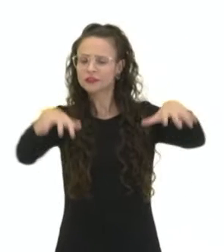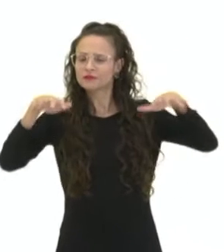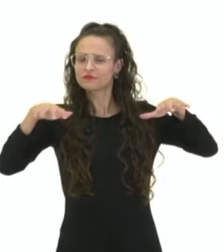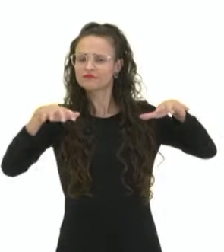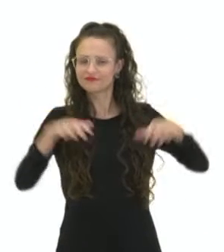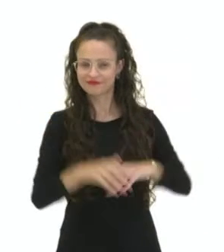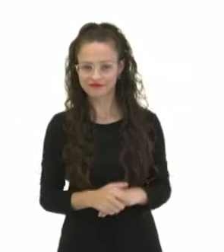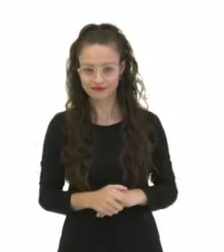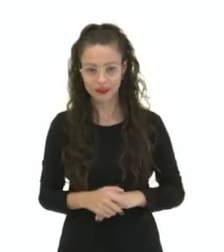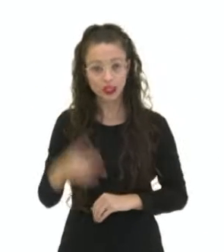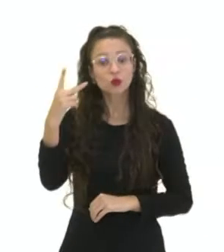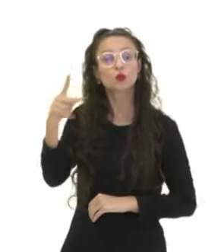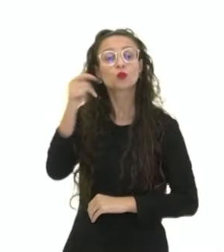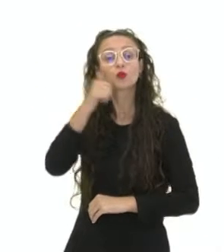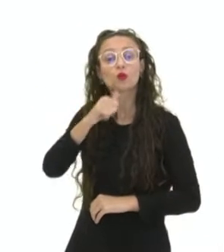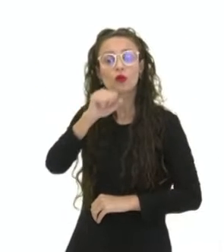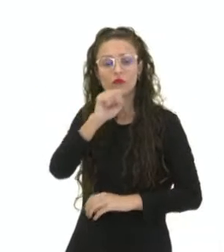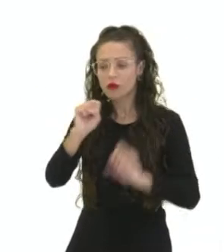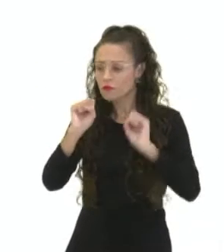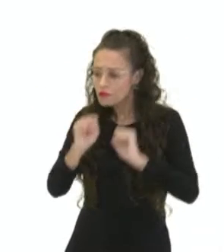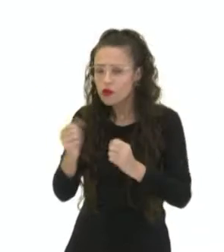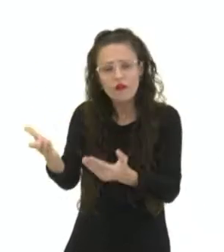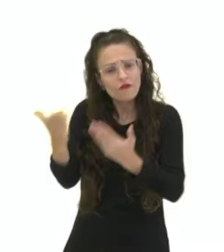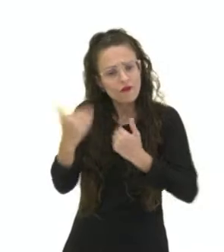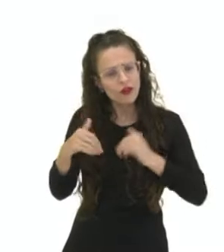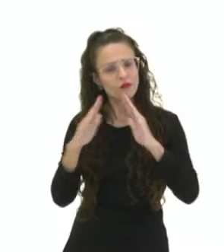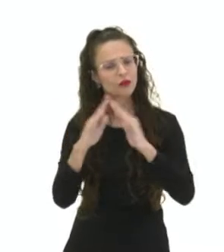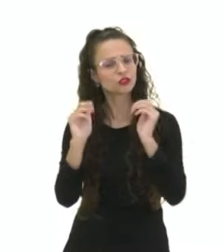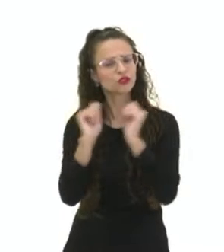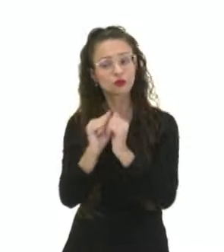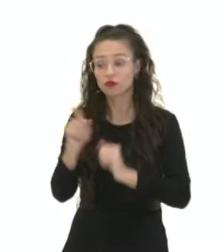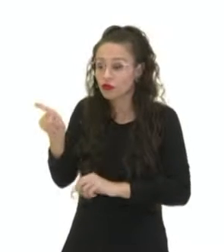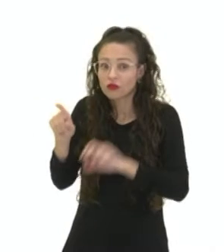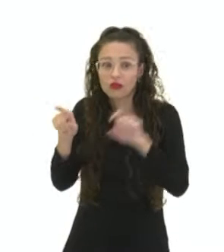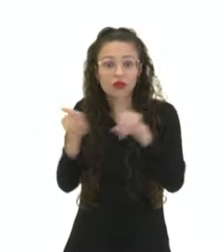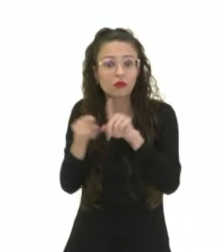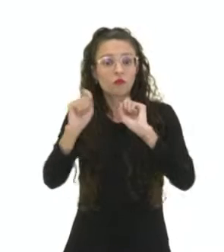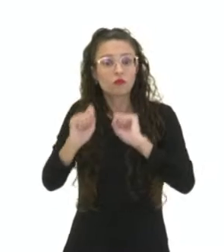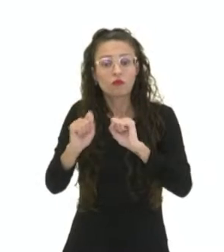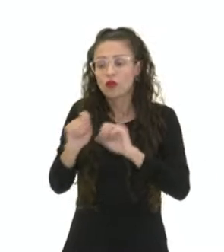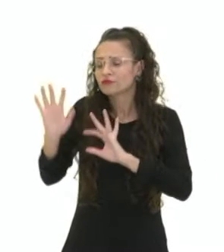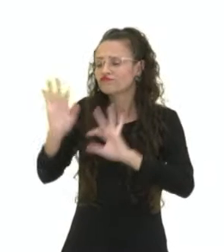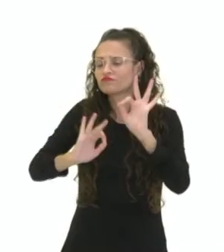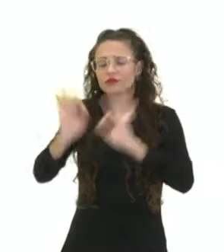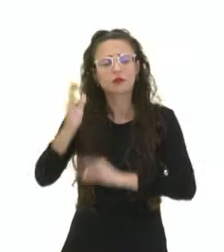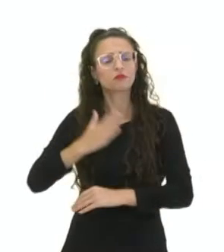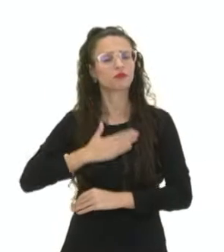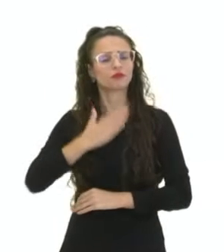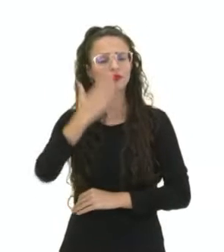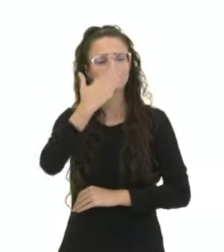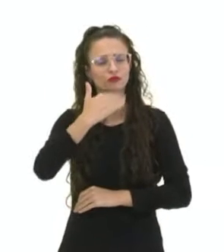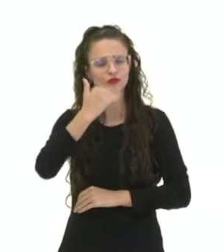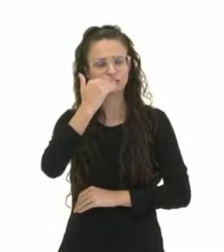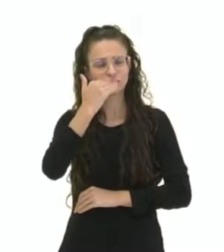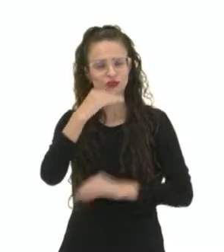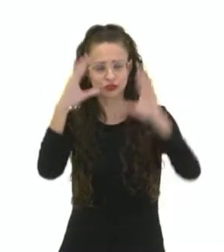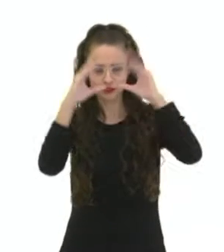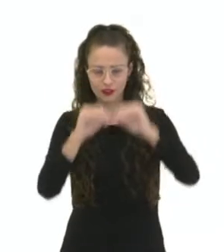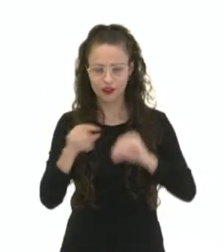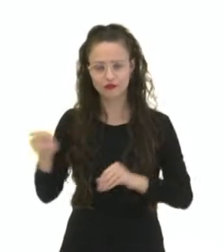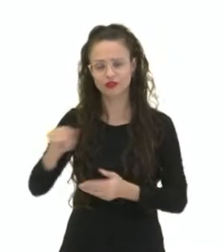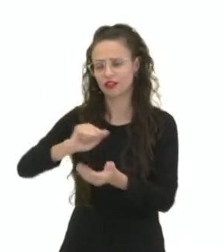A tua mãe poderia vir morar conosco e tu poderias preparar o meu jantar, lavar as